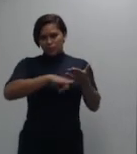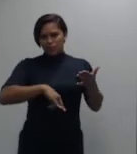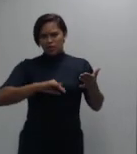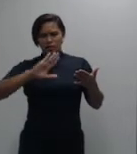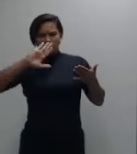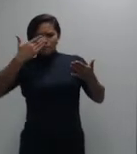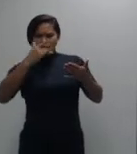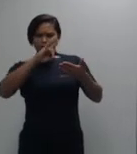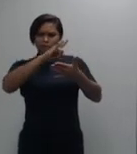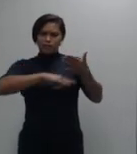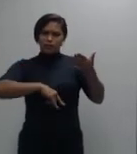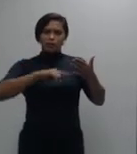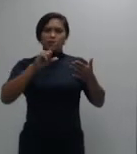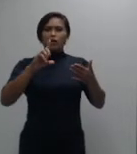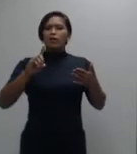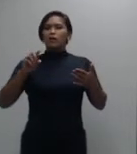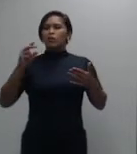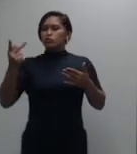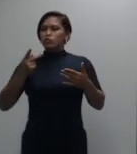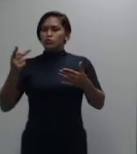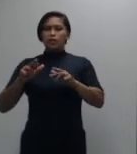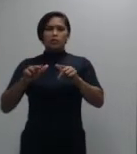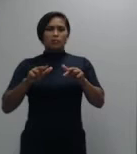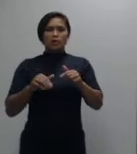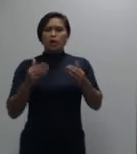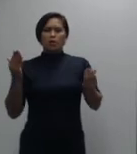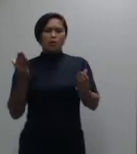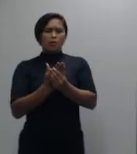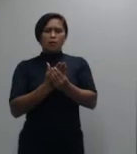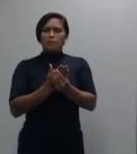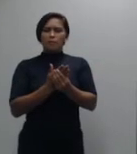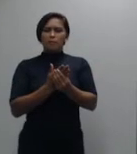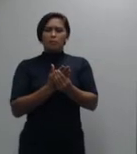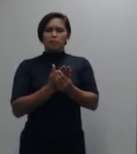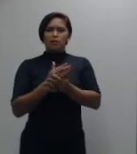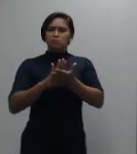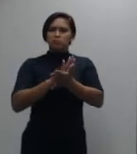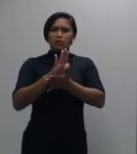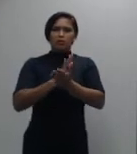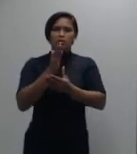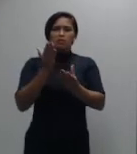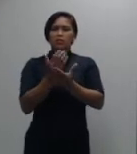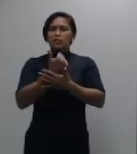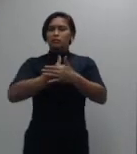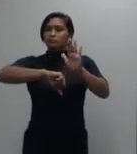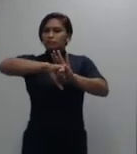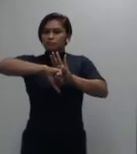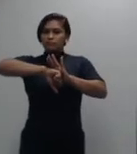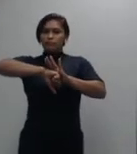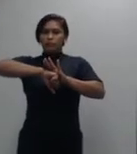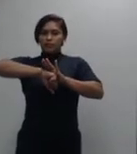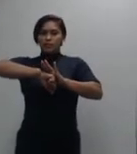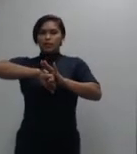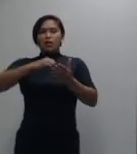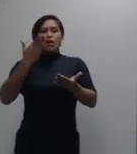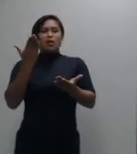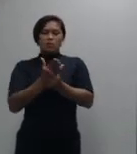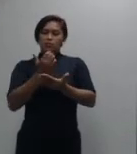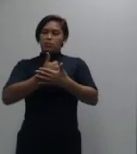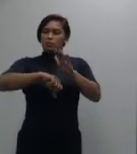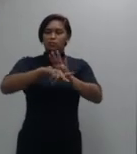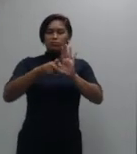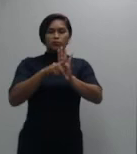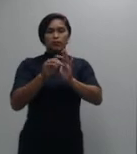disse Daniel e não era um parte do processo de seleção é um processo criminal no processo Empresarial